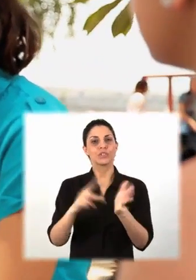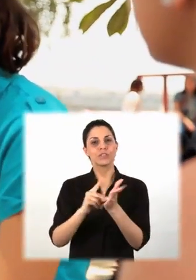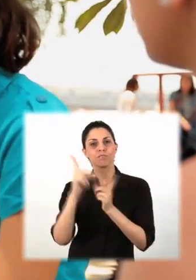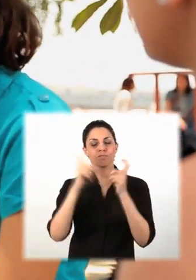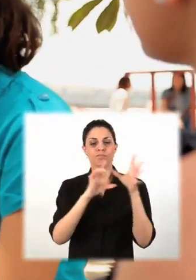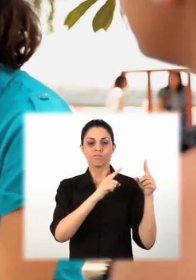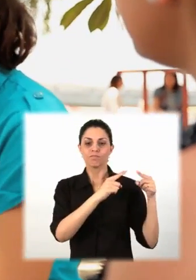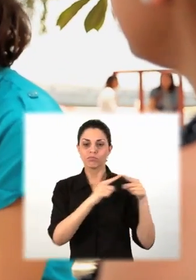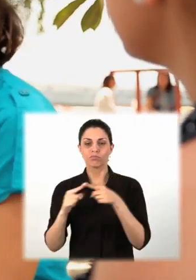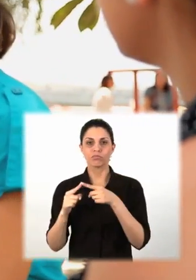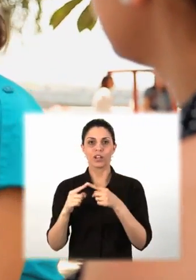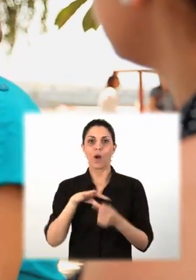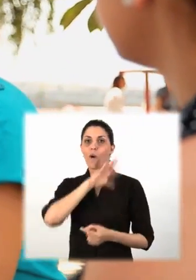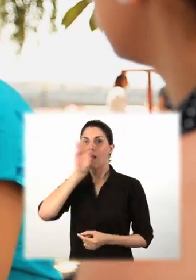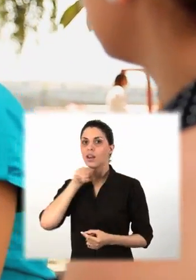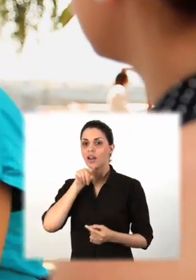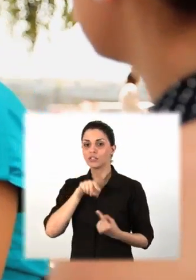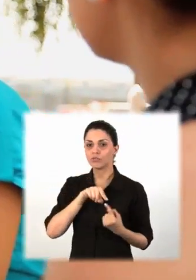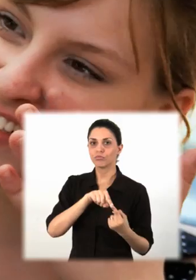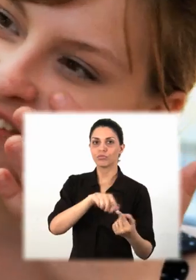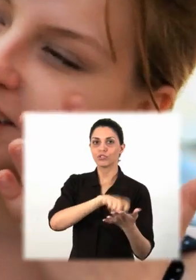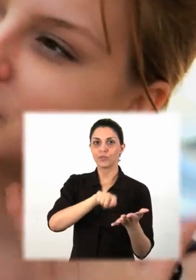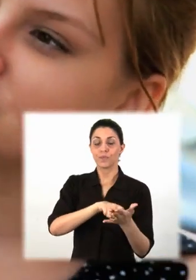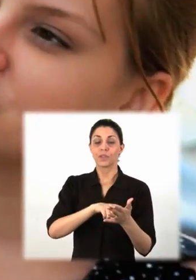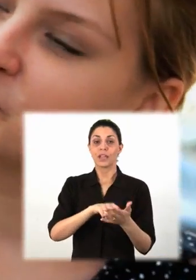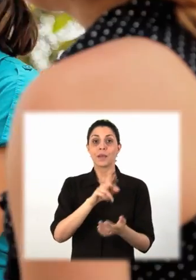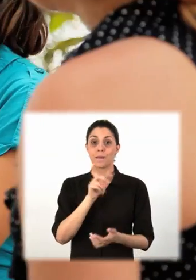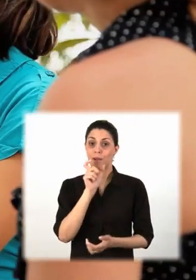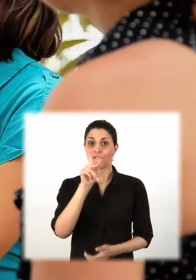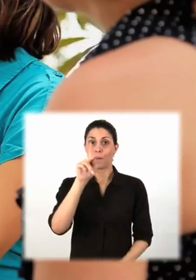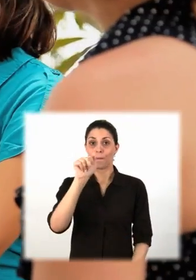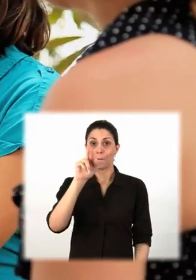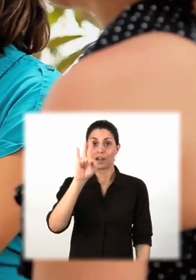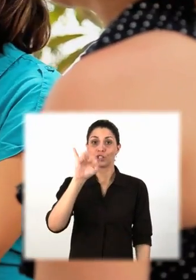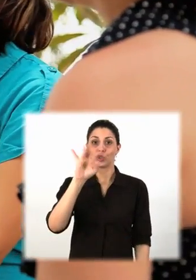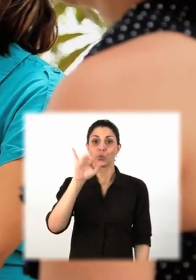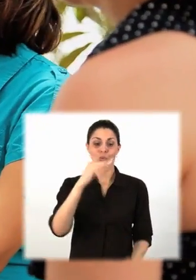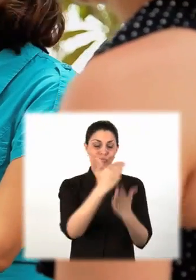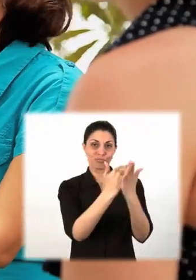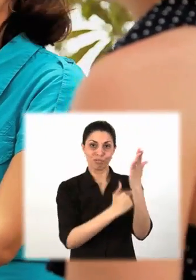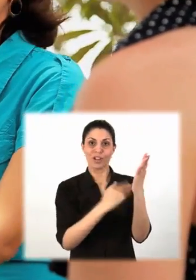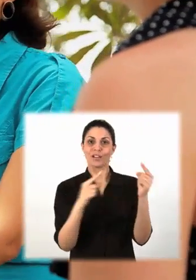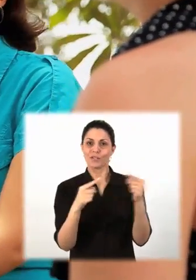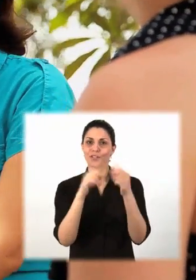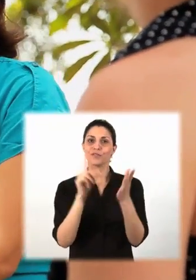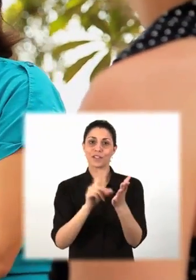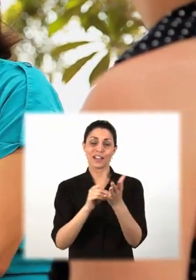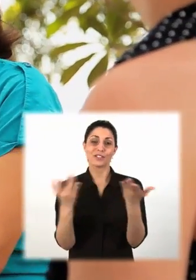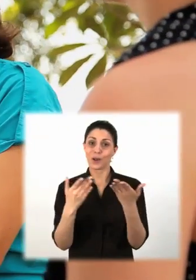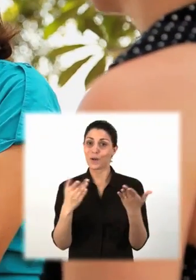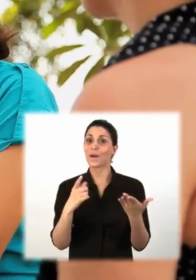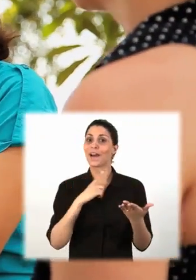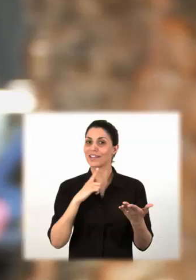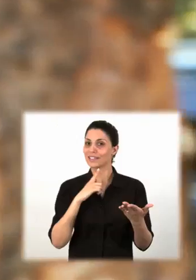expressar mais fidelidade à oralidade. E a palavra partitura, inclusive, tem tudo a ver com o universo que a gente vai visitar